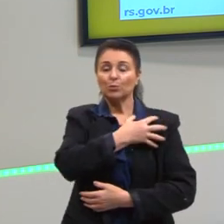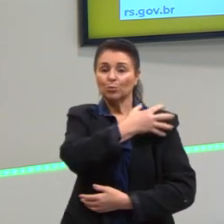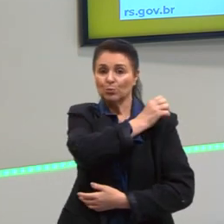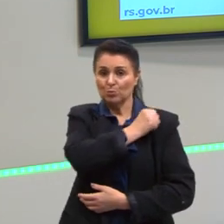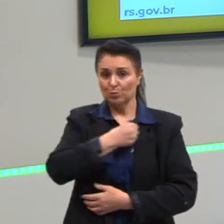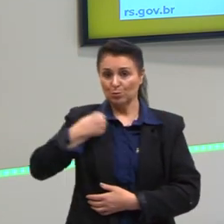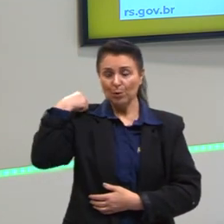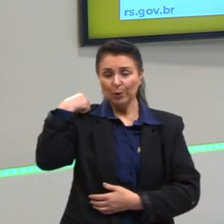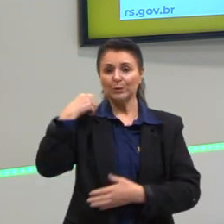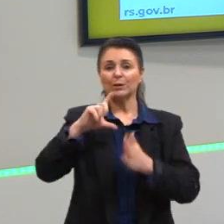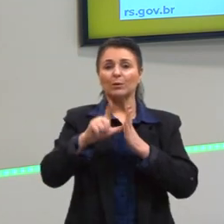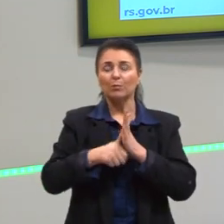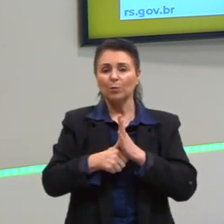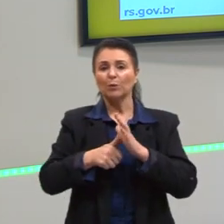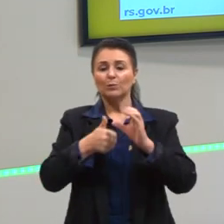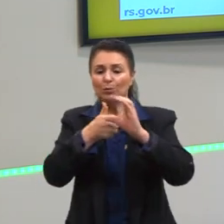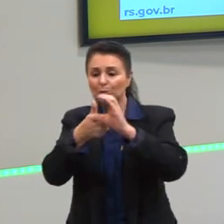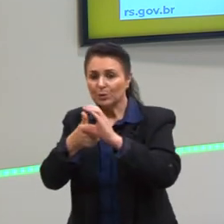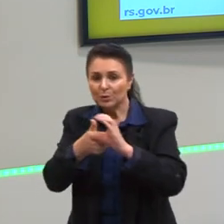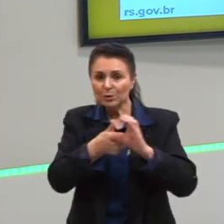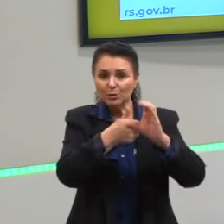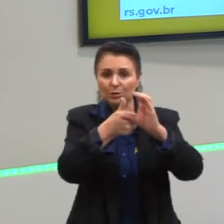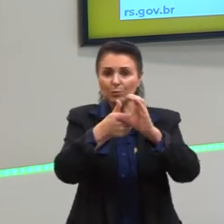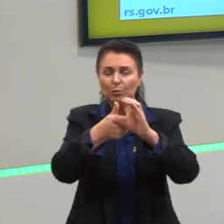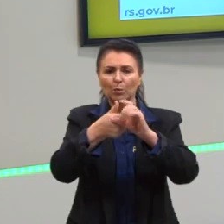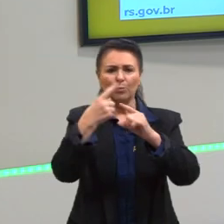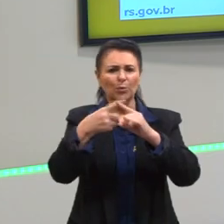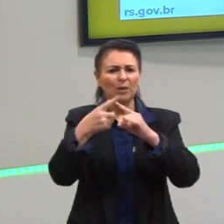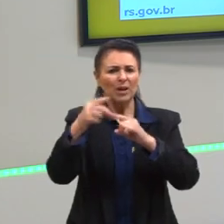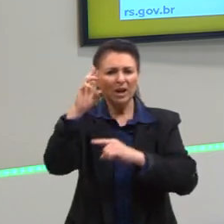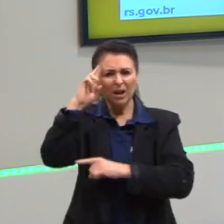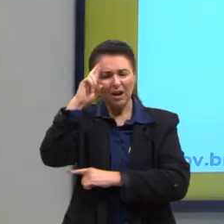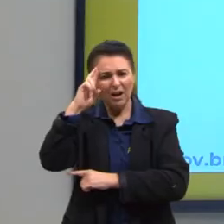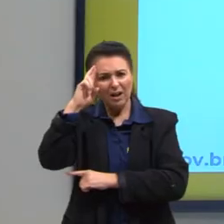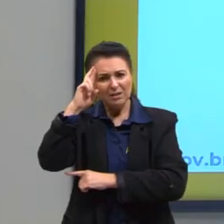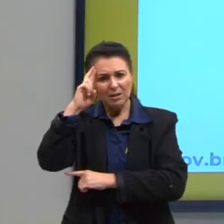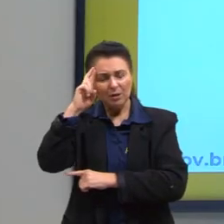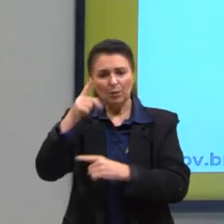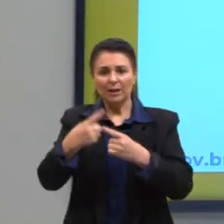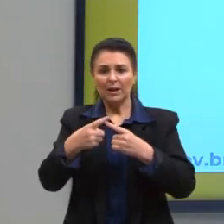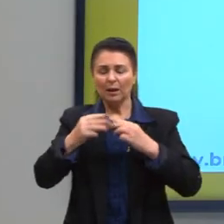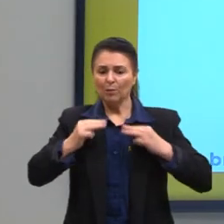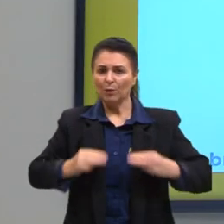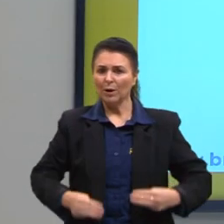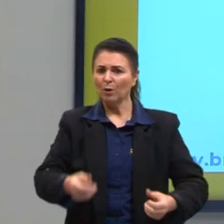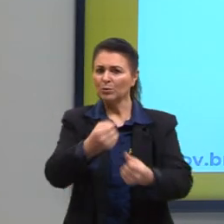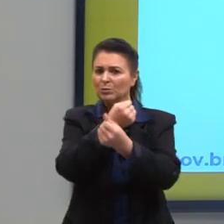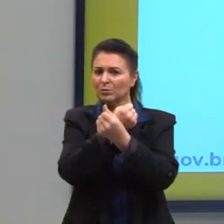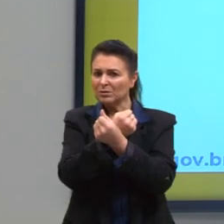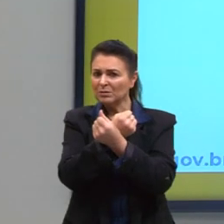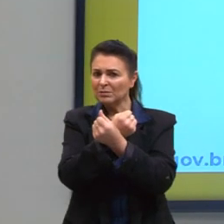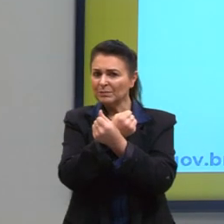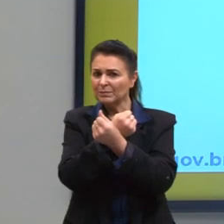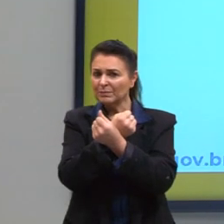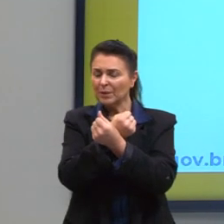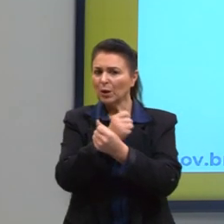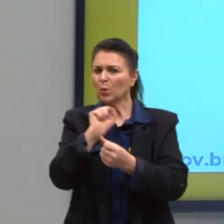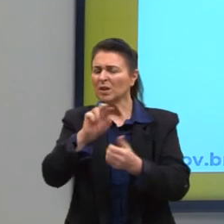cristianismo porque a a razão ele critica muita razão que a moral dos escravos que que a moral dos escravos